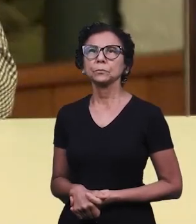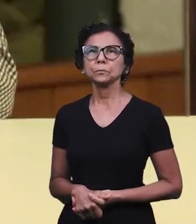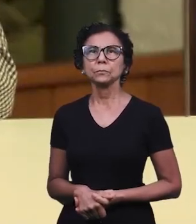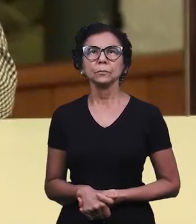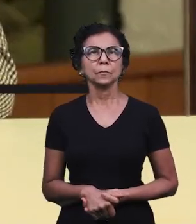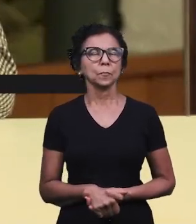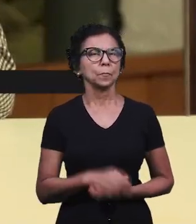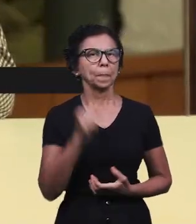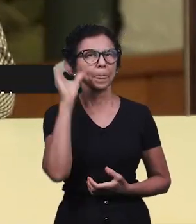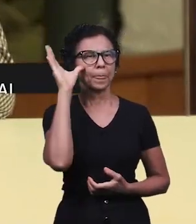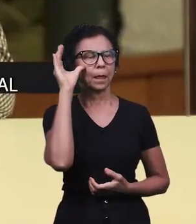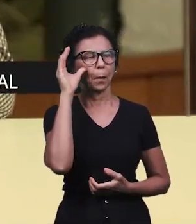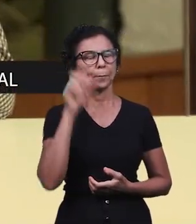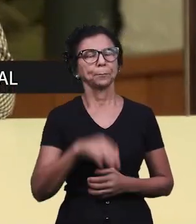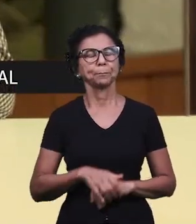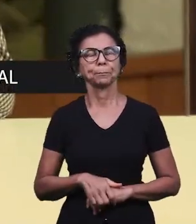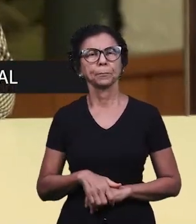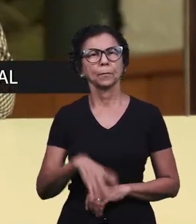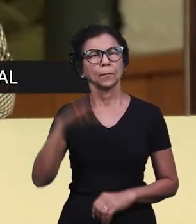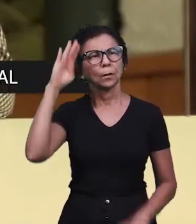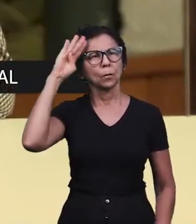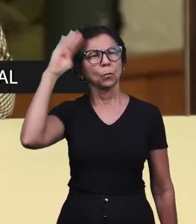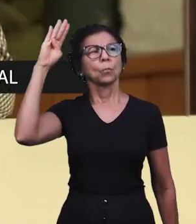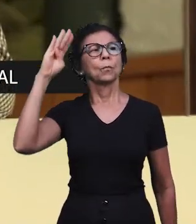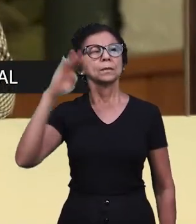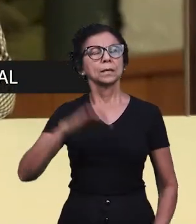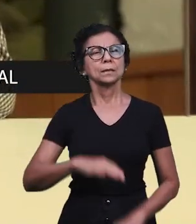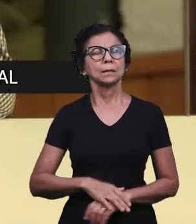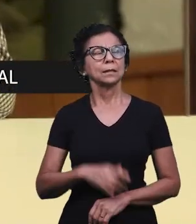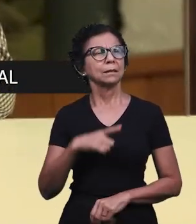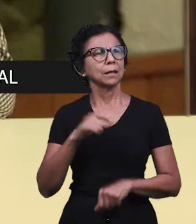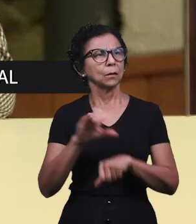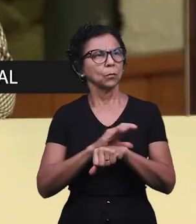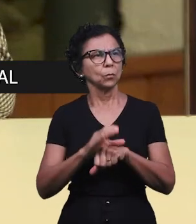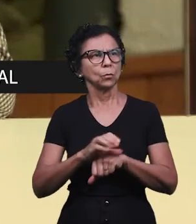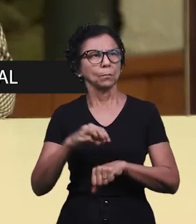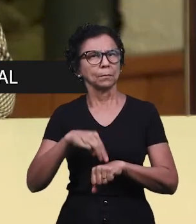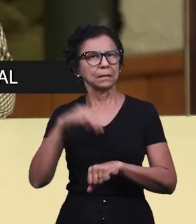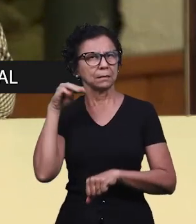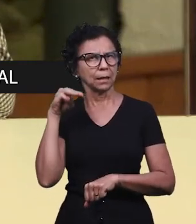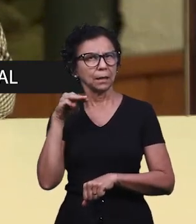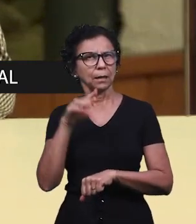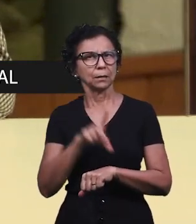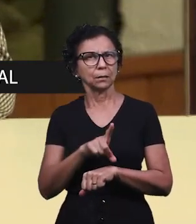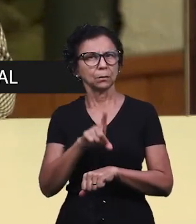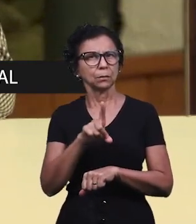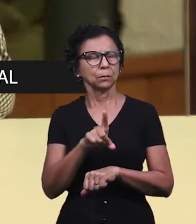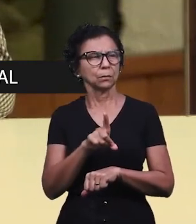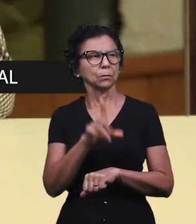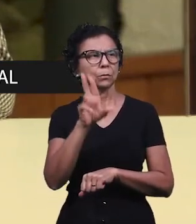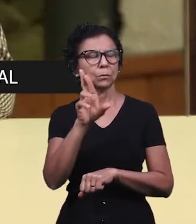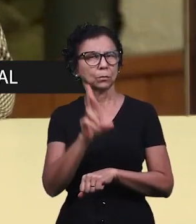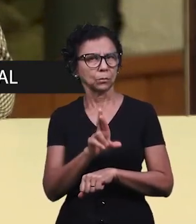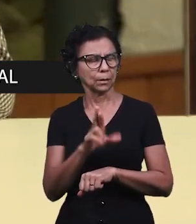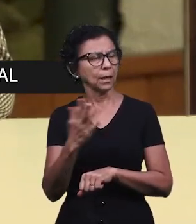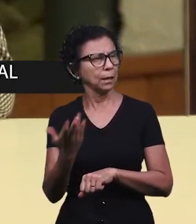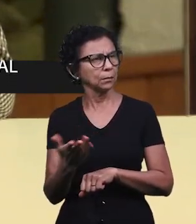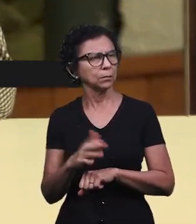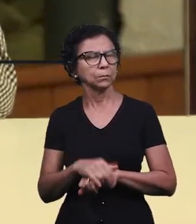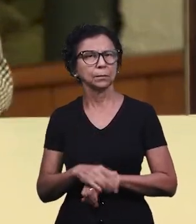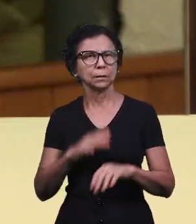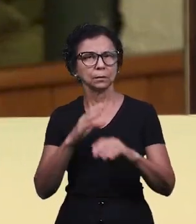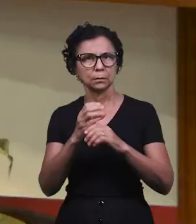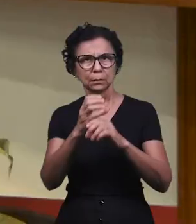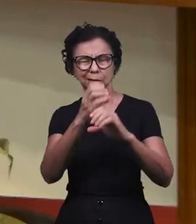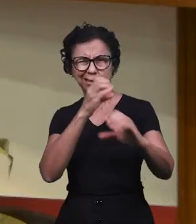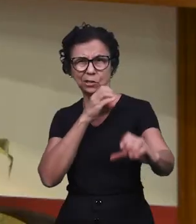Exército Brasileiro costuma disponibilizar cursos de mestrado, doutorado, pós-doutorado no Brasil e no exterior para engenheiros do